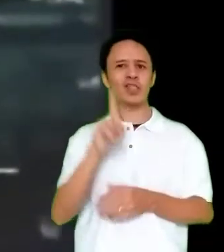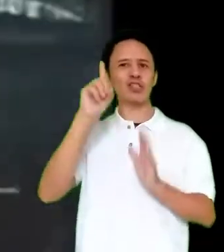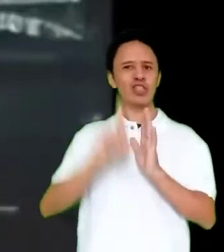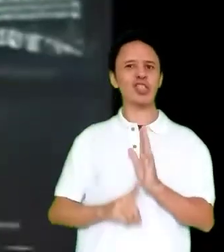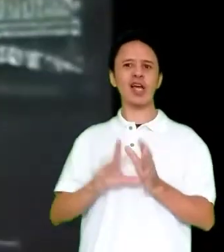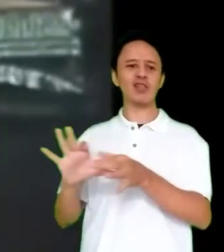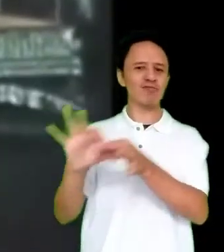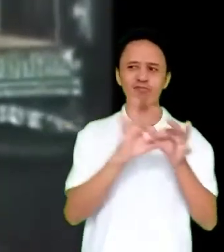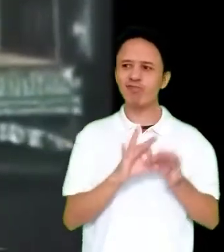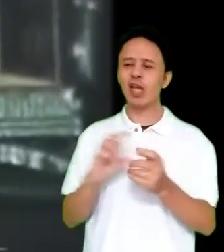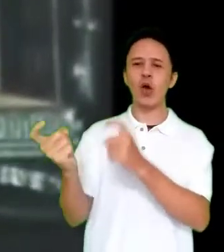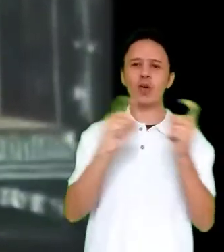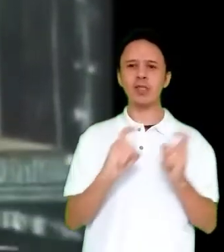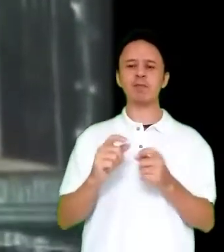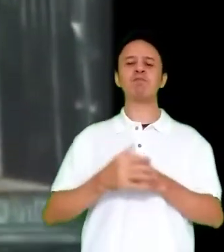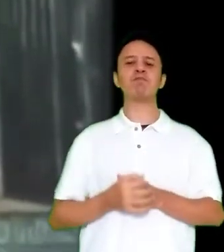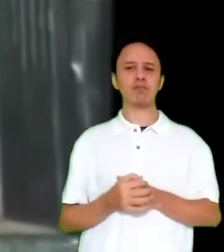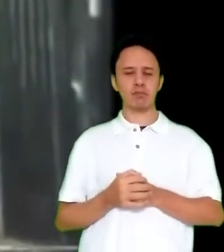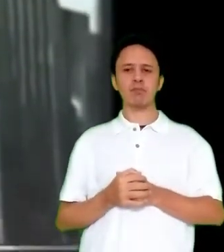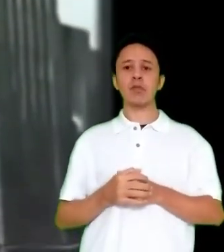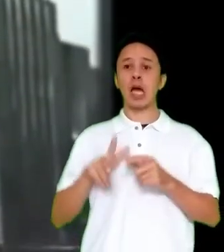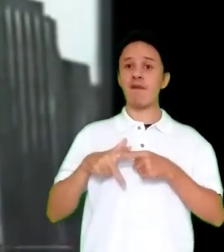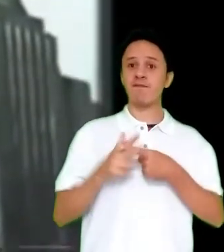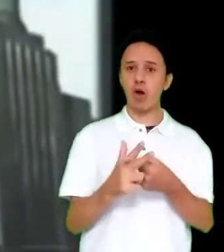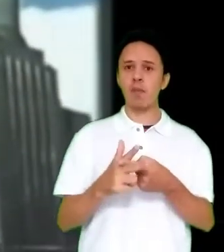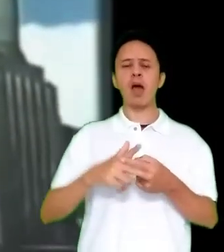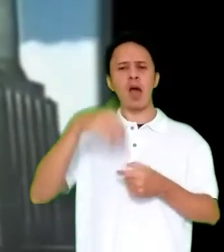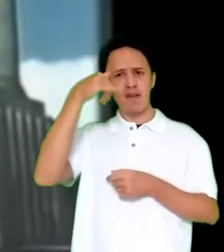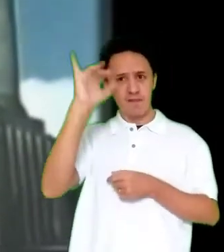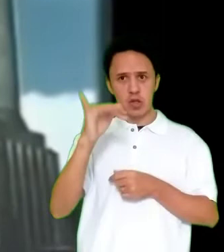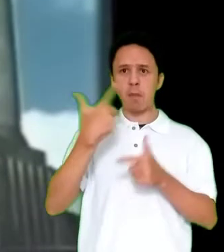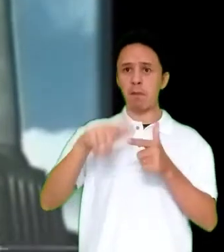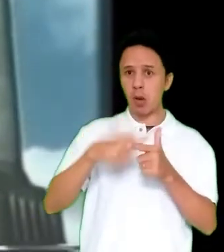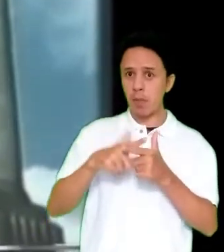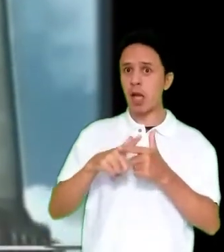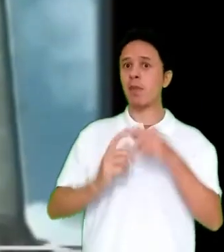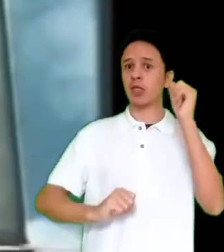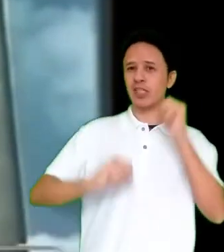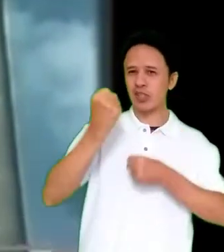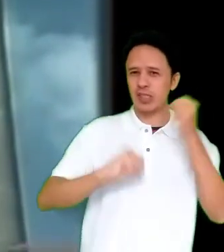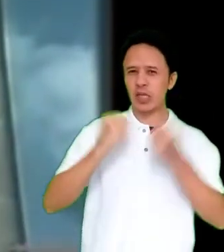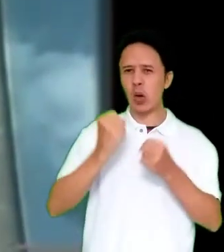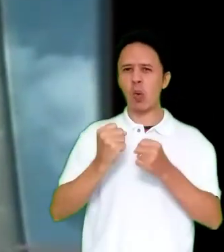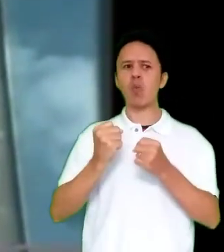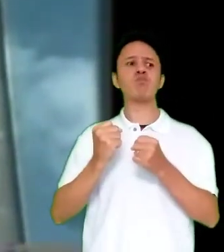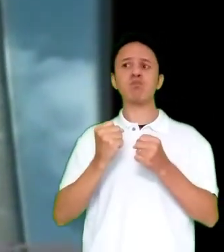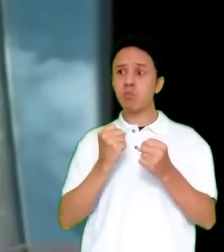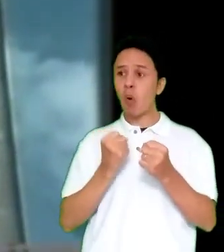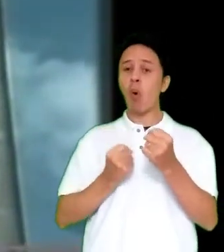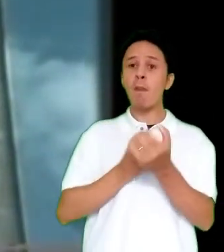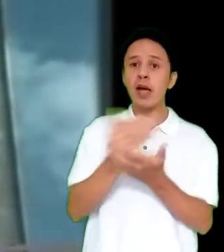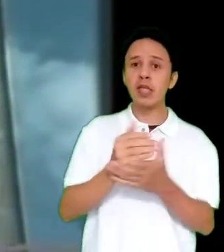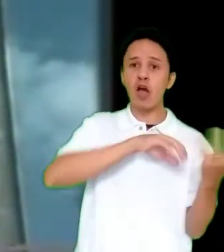A produtividade foi o outro motivo. Assim como a reforma, ela evitou que os problemas sociais da industrialização causassem